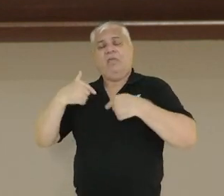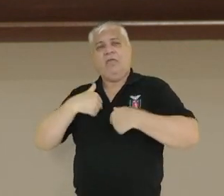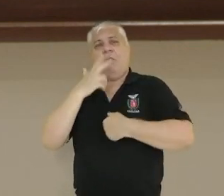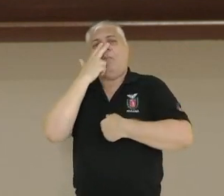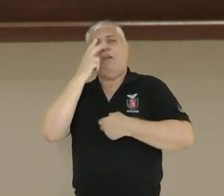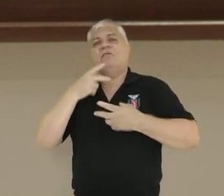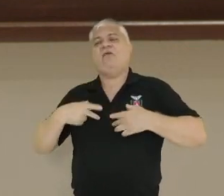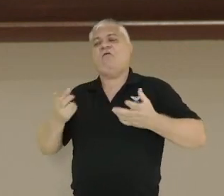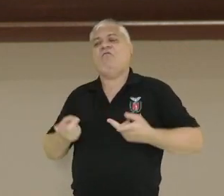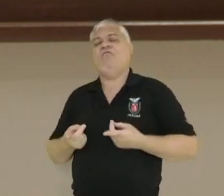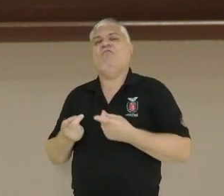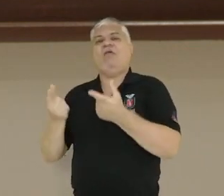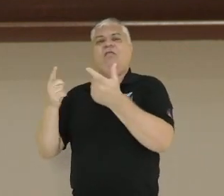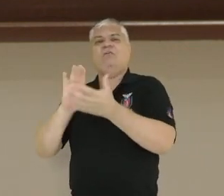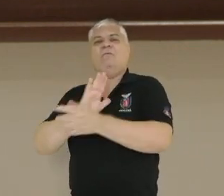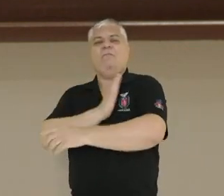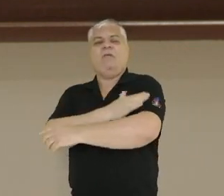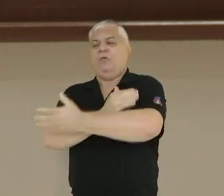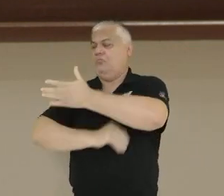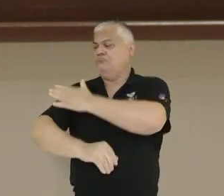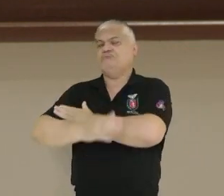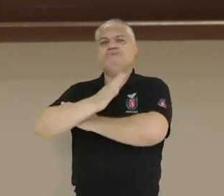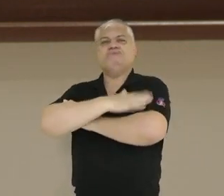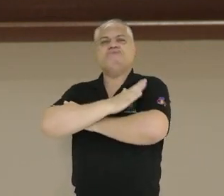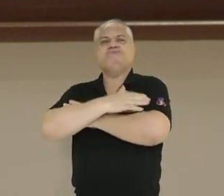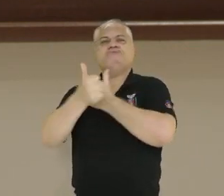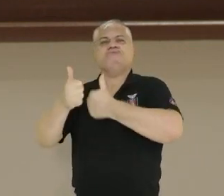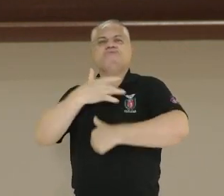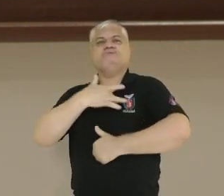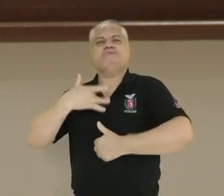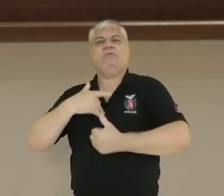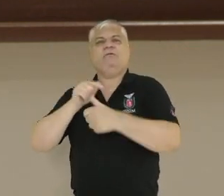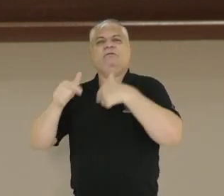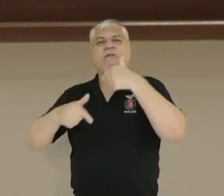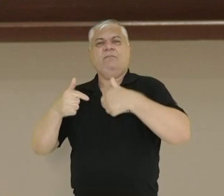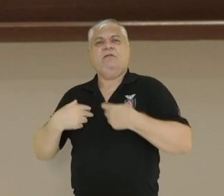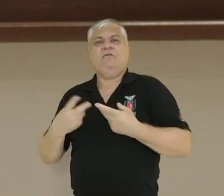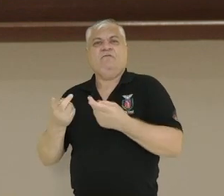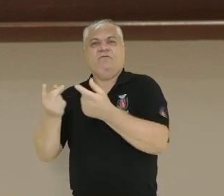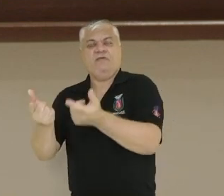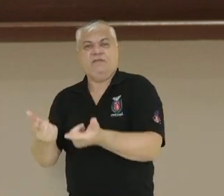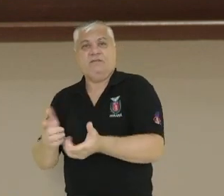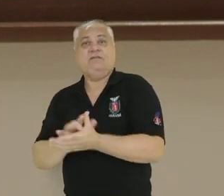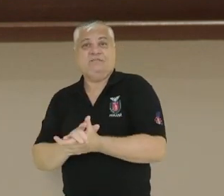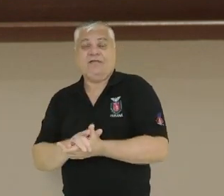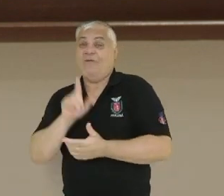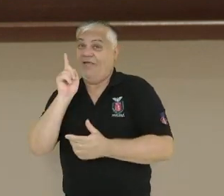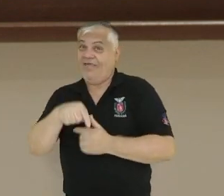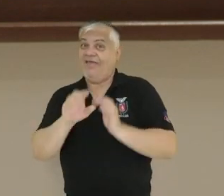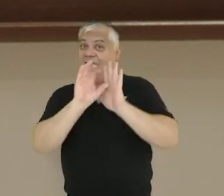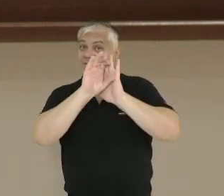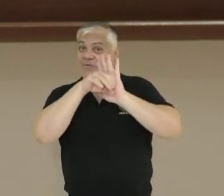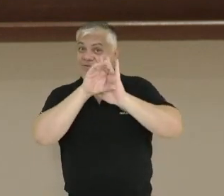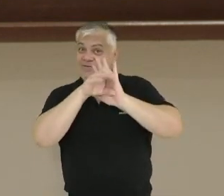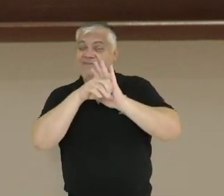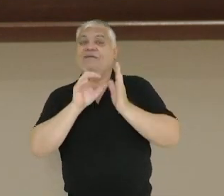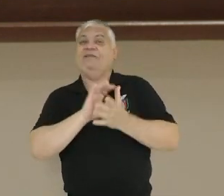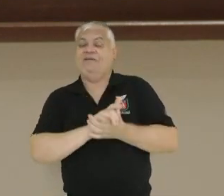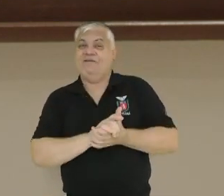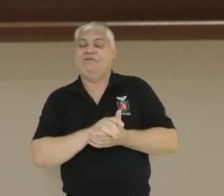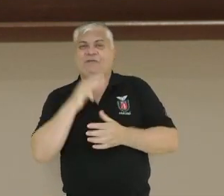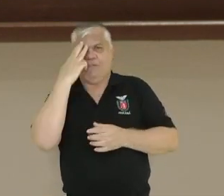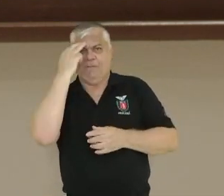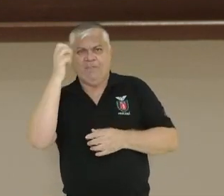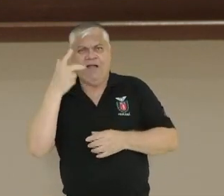mercadoria dentro do sistema produtivo, dentro das relações de trabalho. Então, existe um conceito clássico do Marx